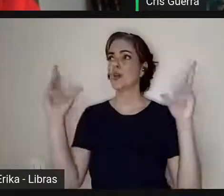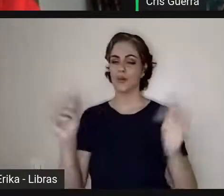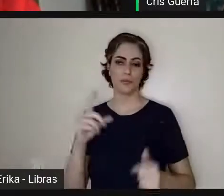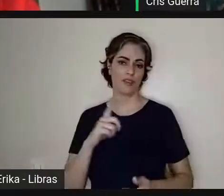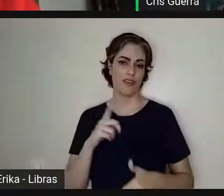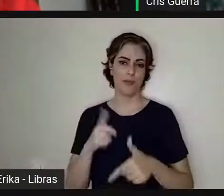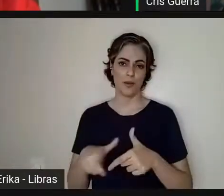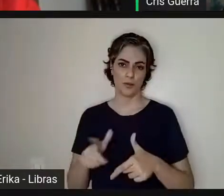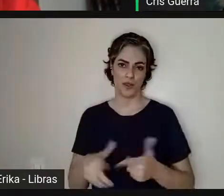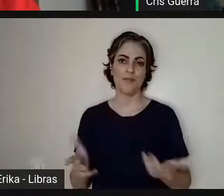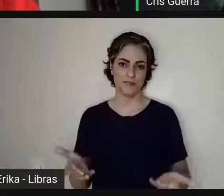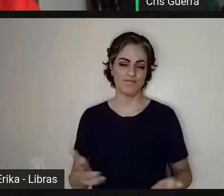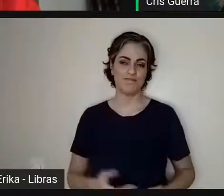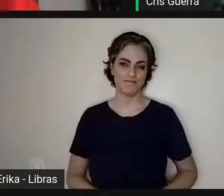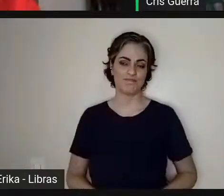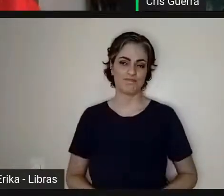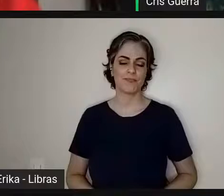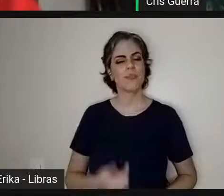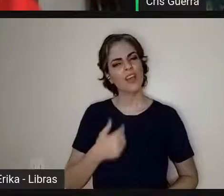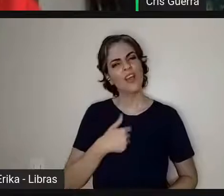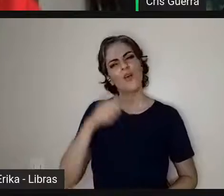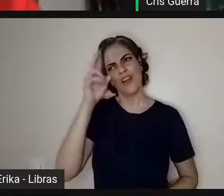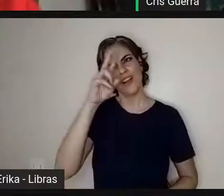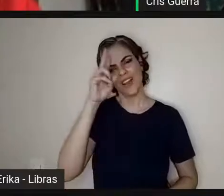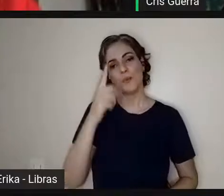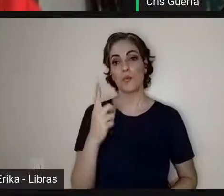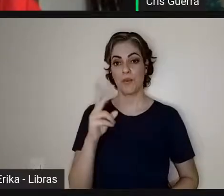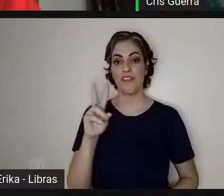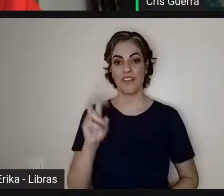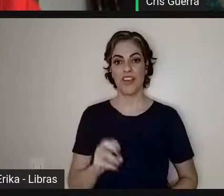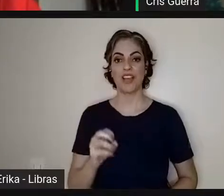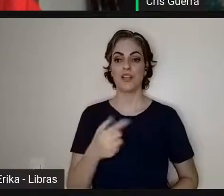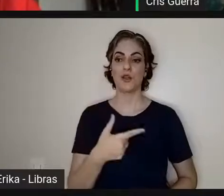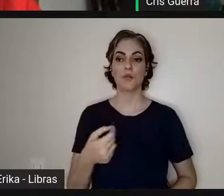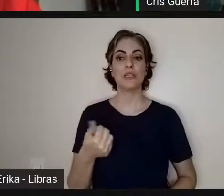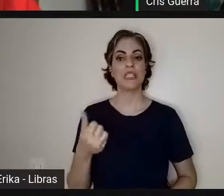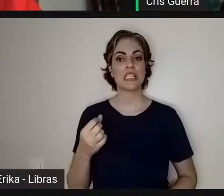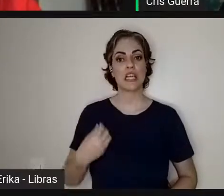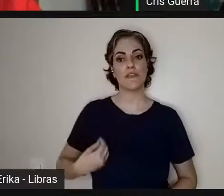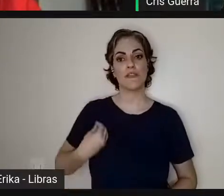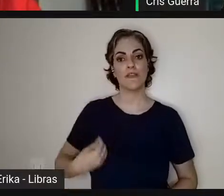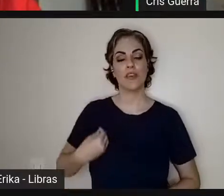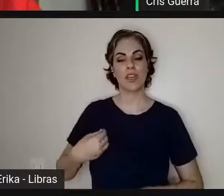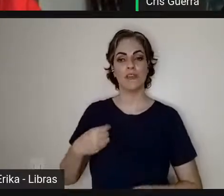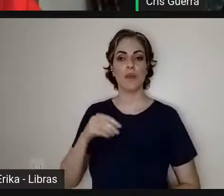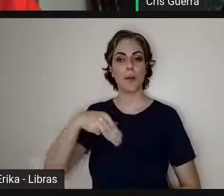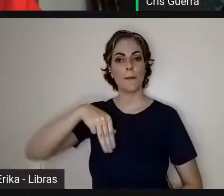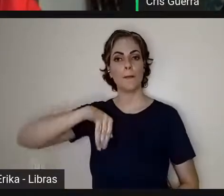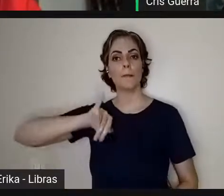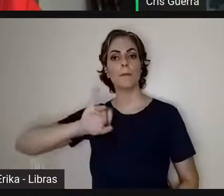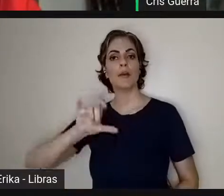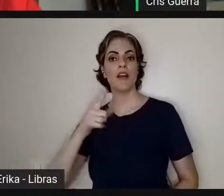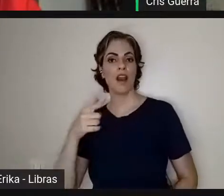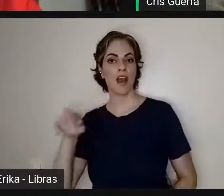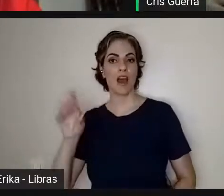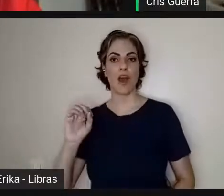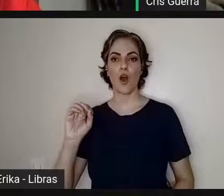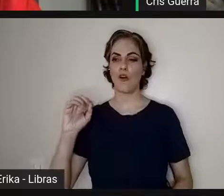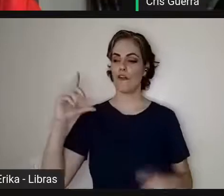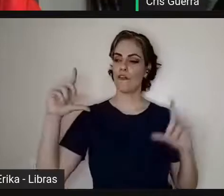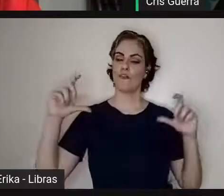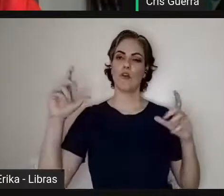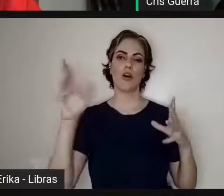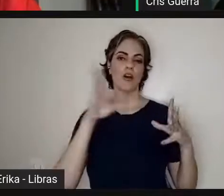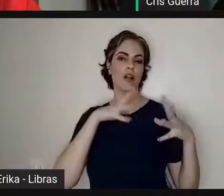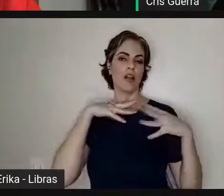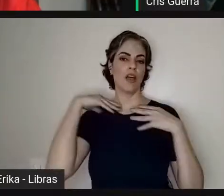muito. Uma vez eu fiz uma foto em 2016, eu estava em Milão, uma foto linda, eu estava com um lenço maravilhoso na frente do